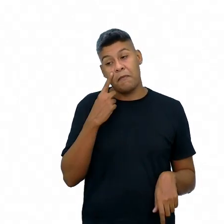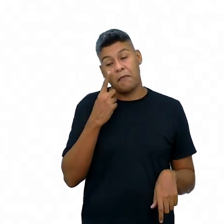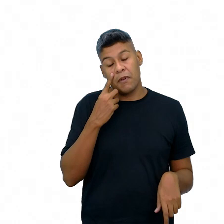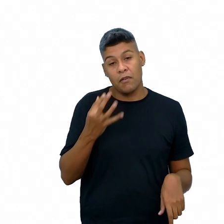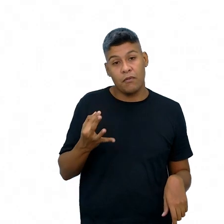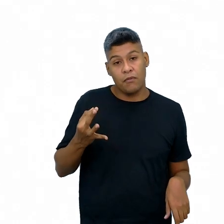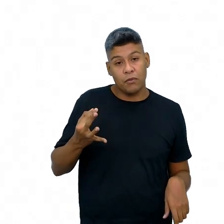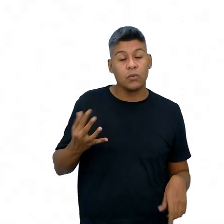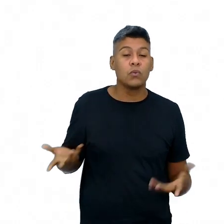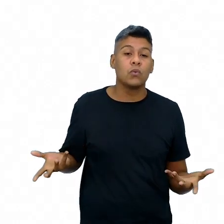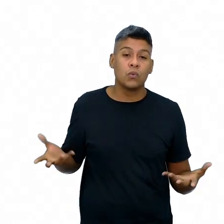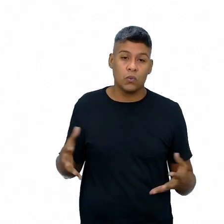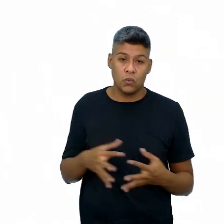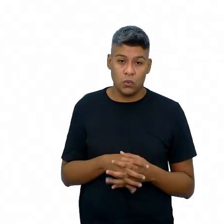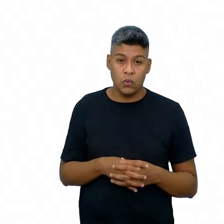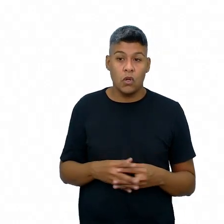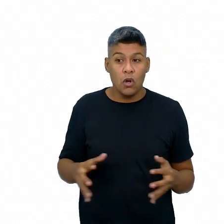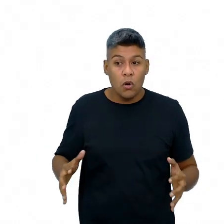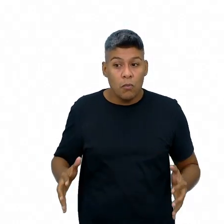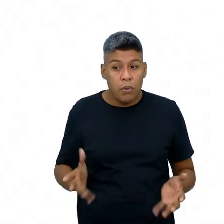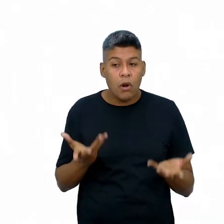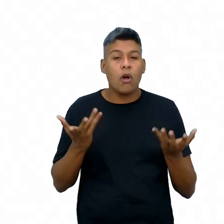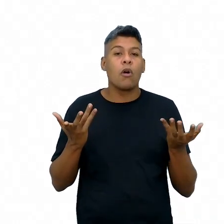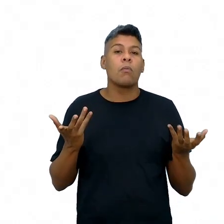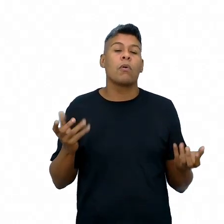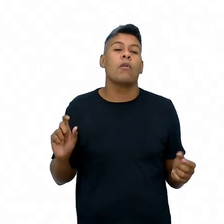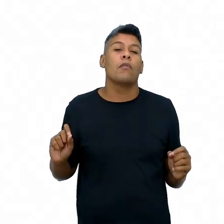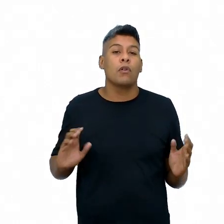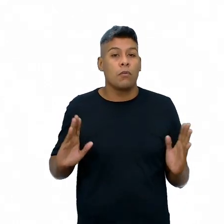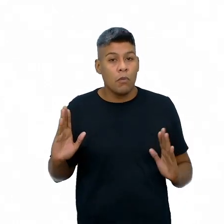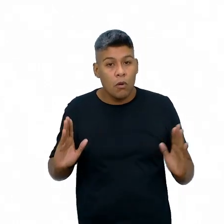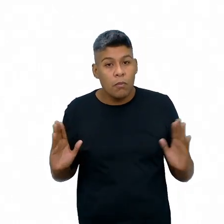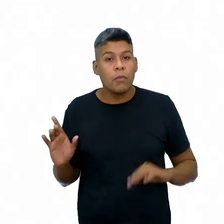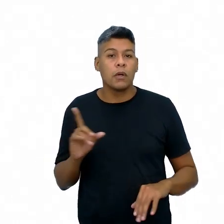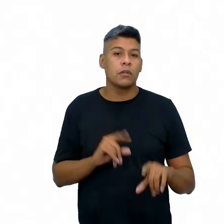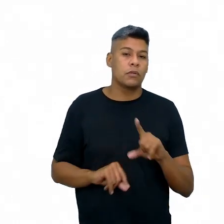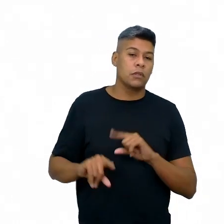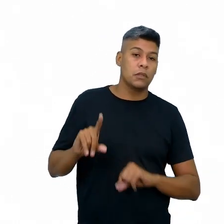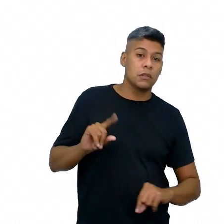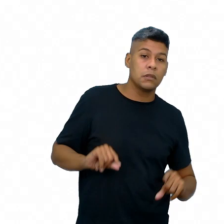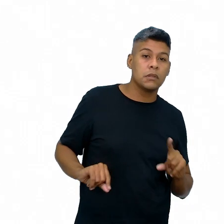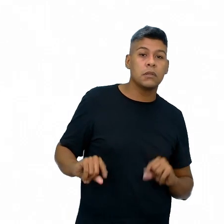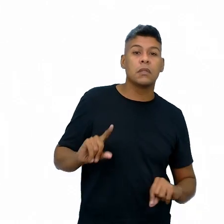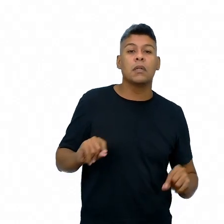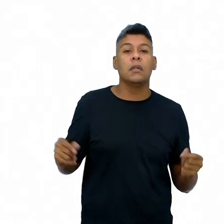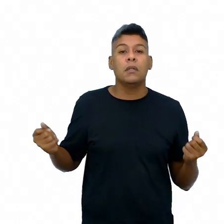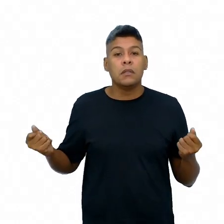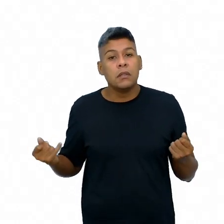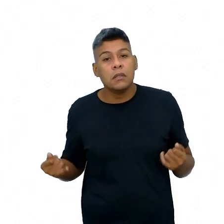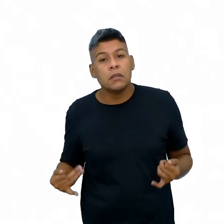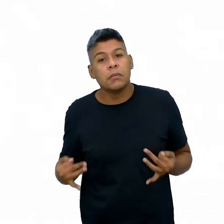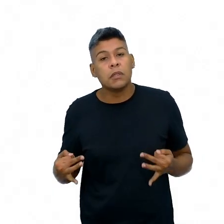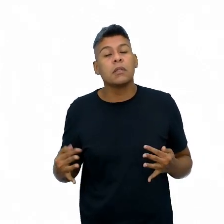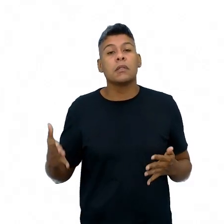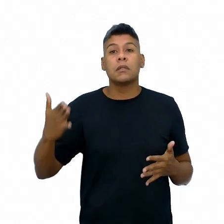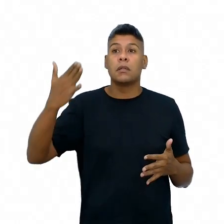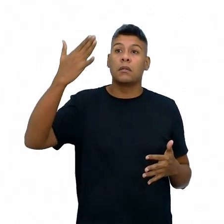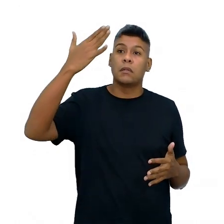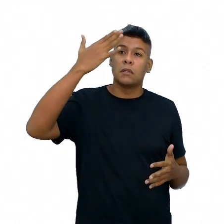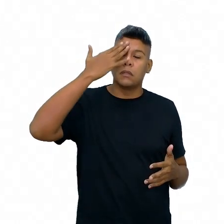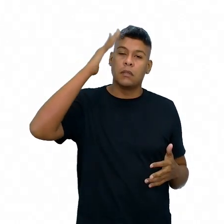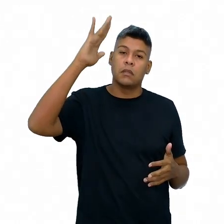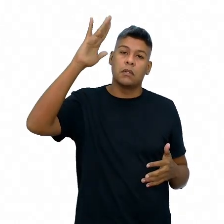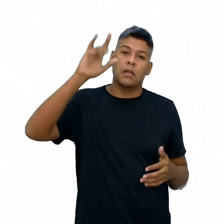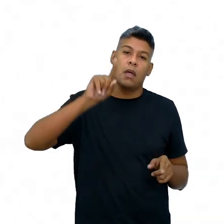previsões, ela promove, né, o momento de tomadas de decisão, de explicação, entender,